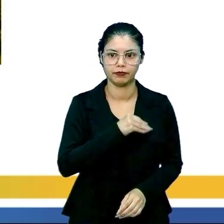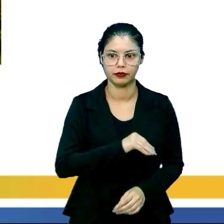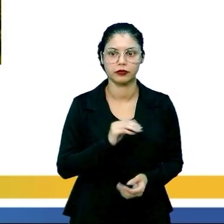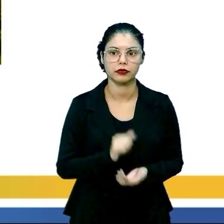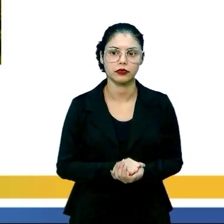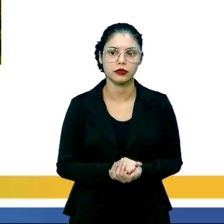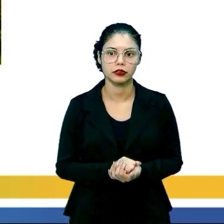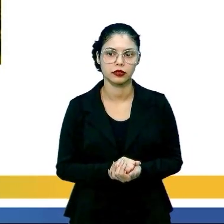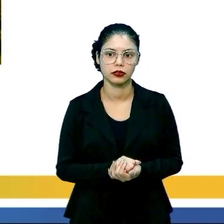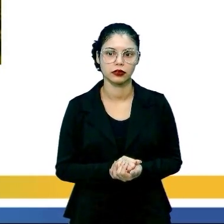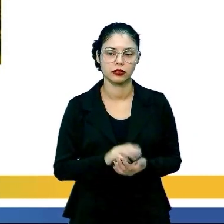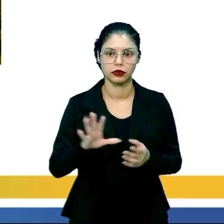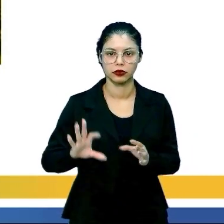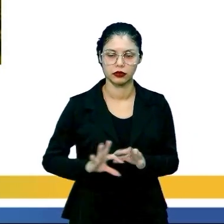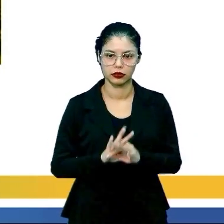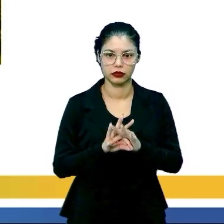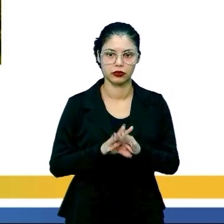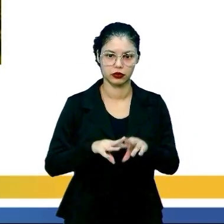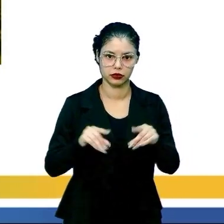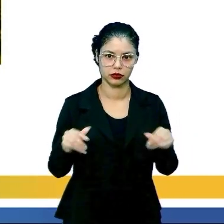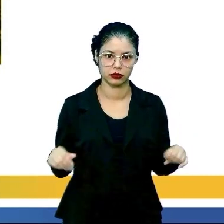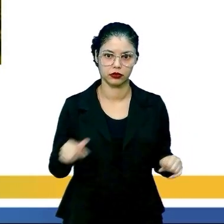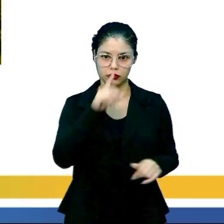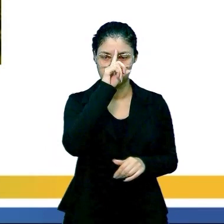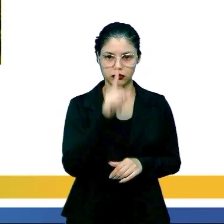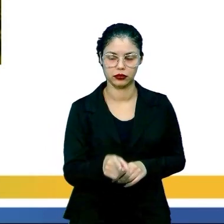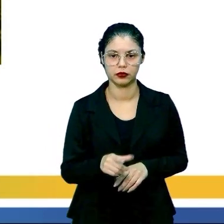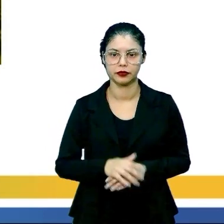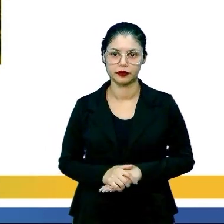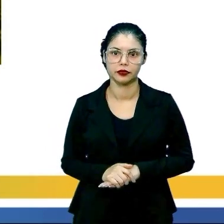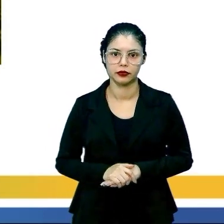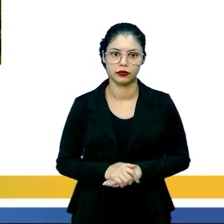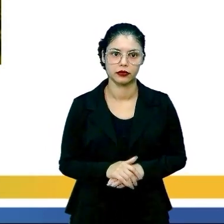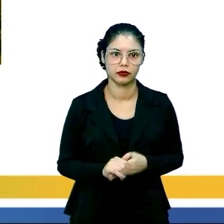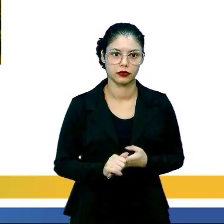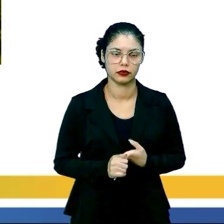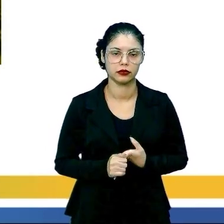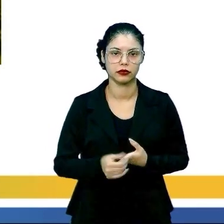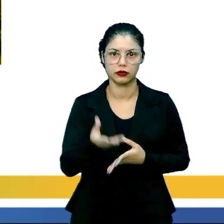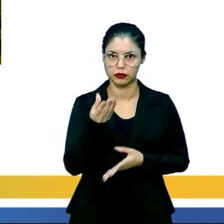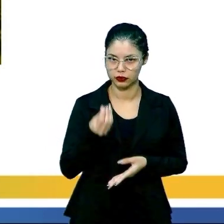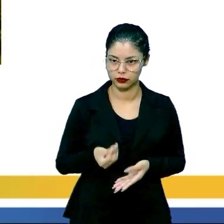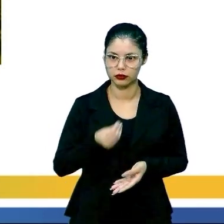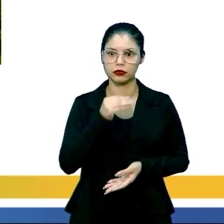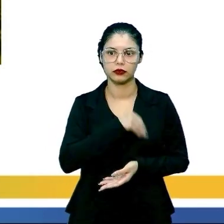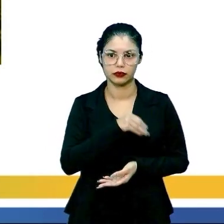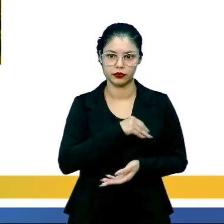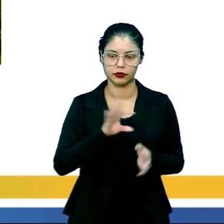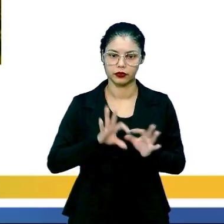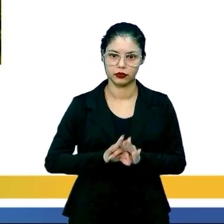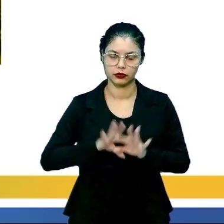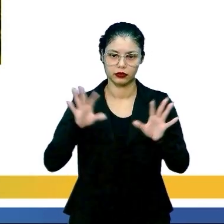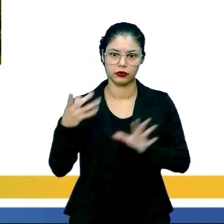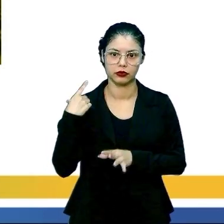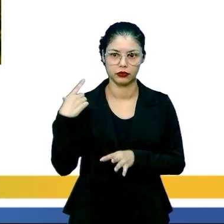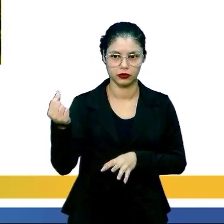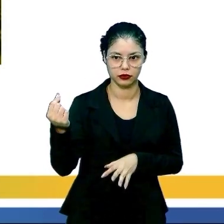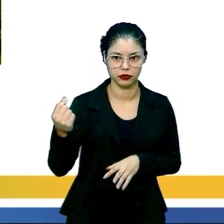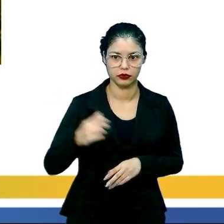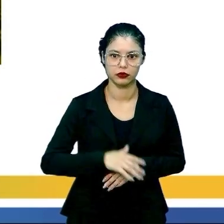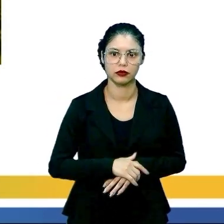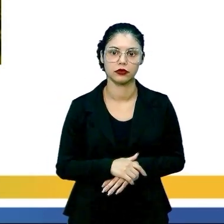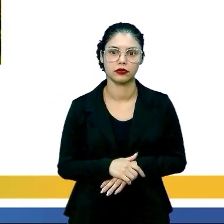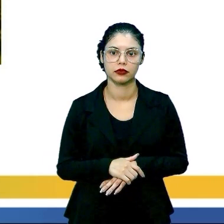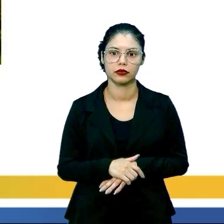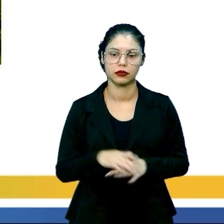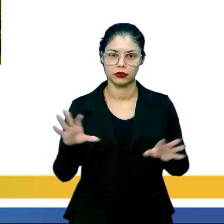mas ele estava ligado à terra e ao seu senhor. O proletário, ele recebe um salário e ele é livre para ir embora. Então, é